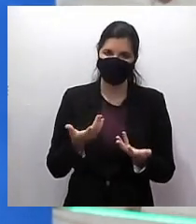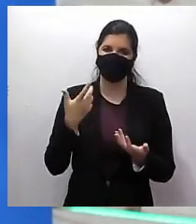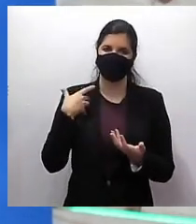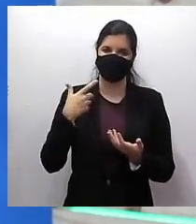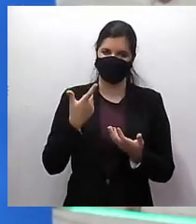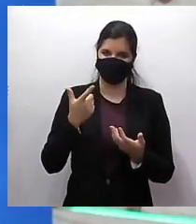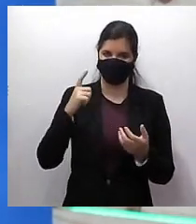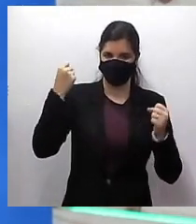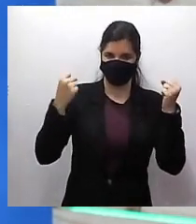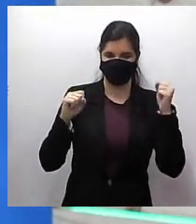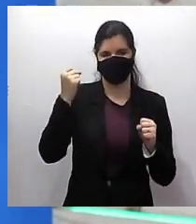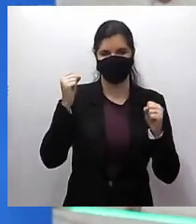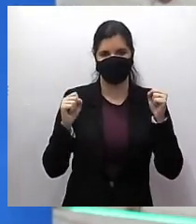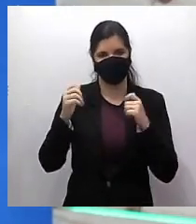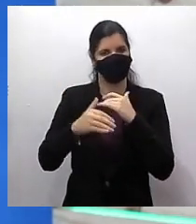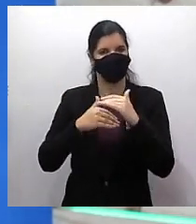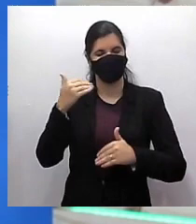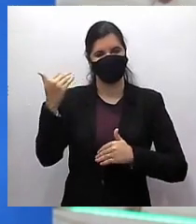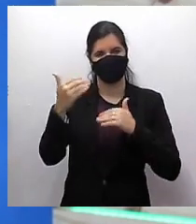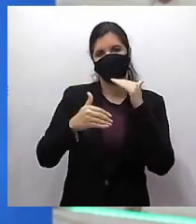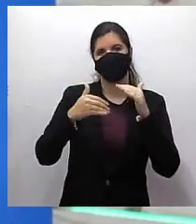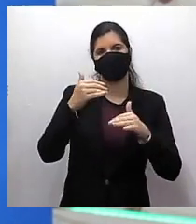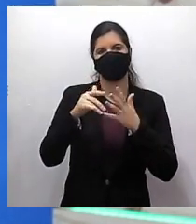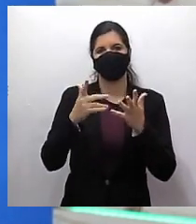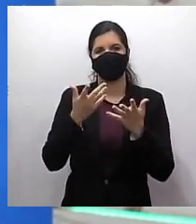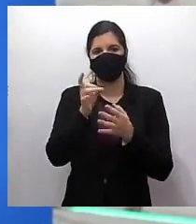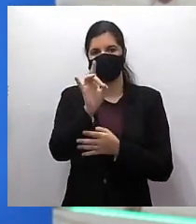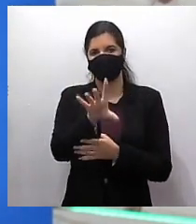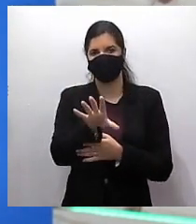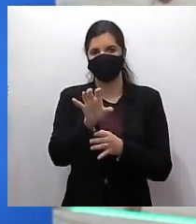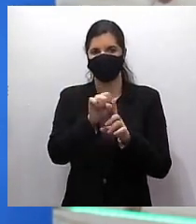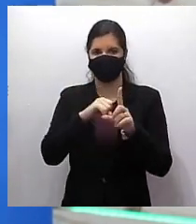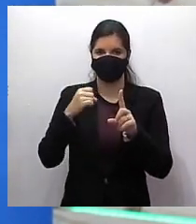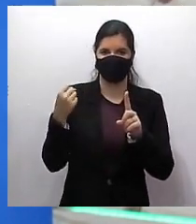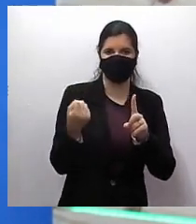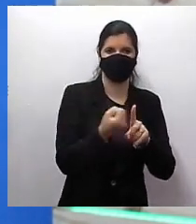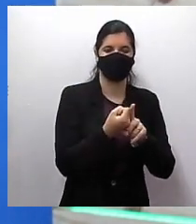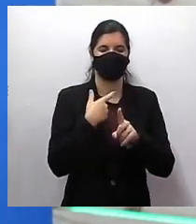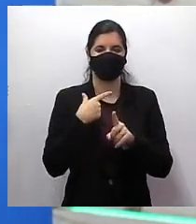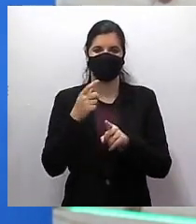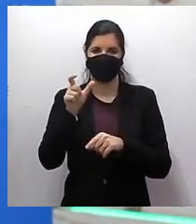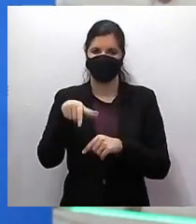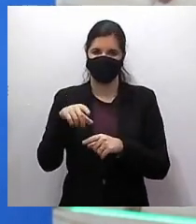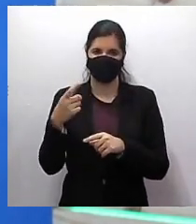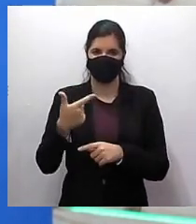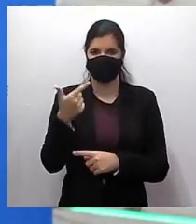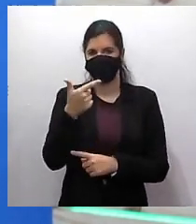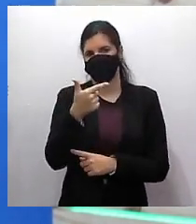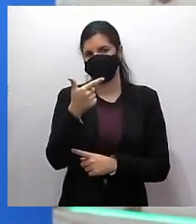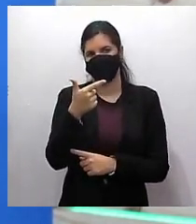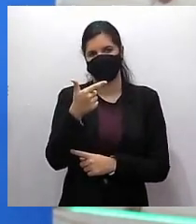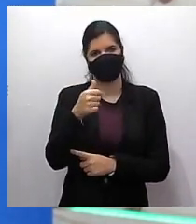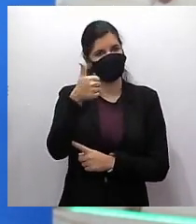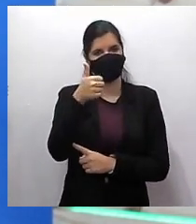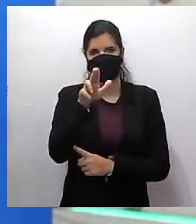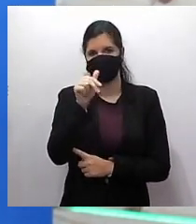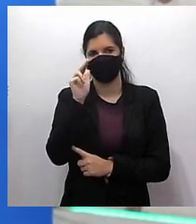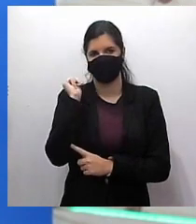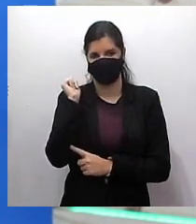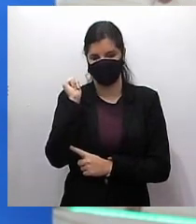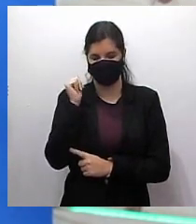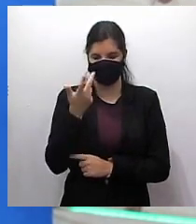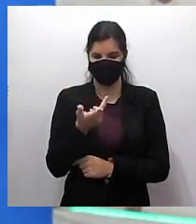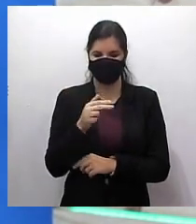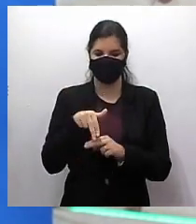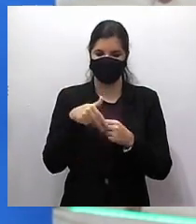fosse industrializado ou desenvolvido, o simples fato de ser socialista fazia de você segundo e nunca primeiro. Então,